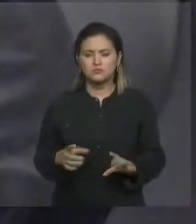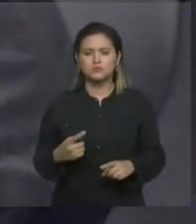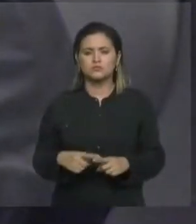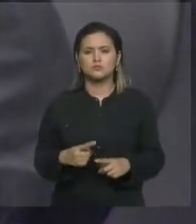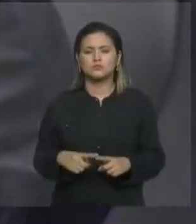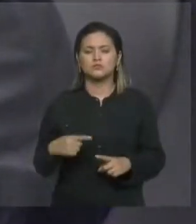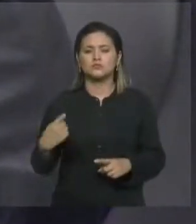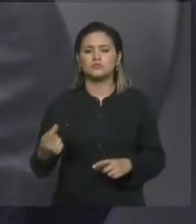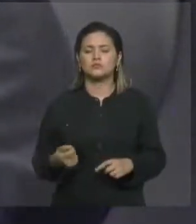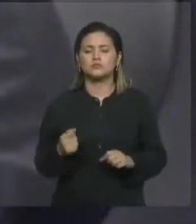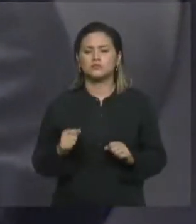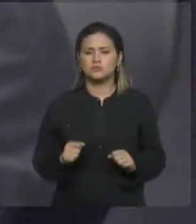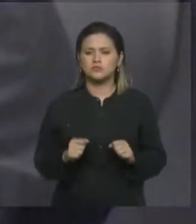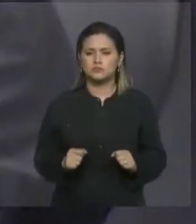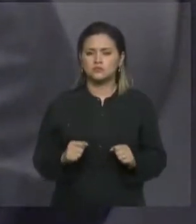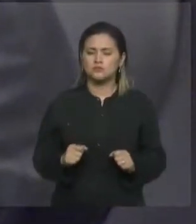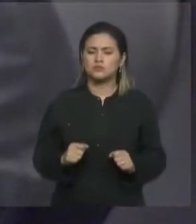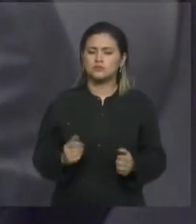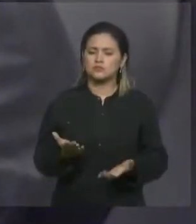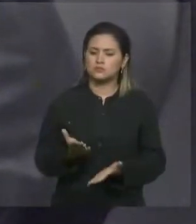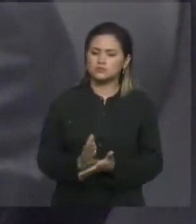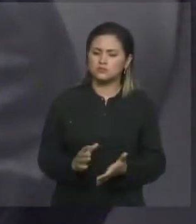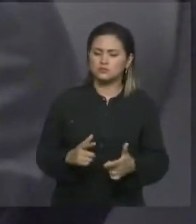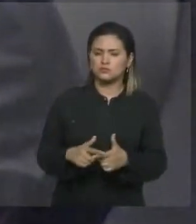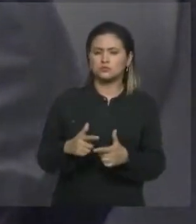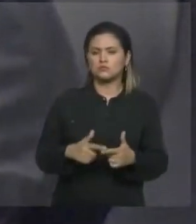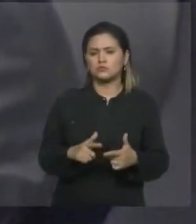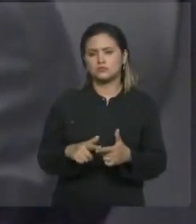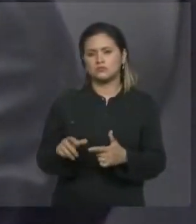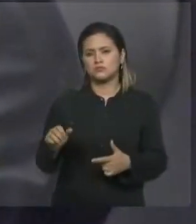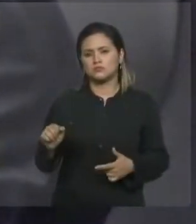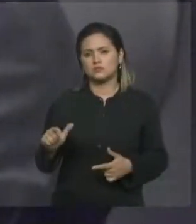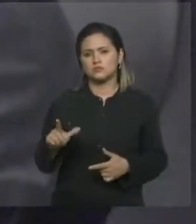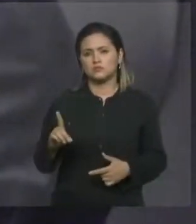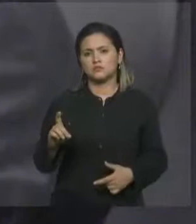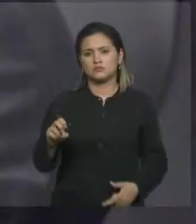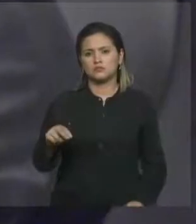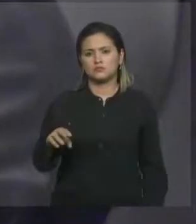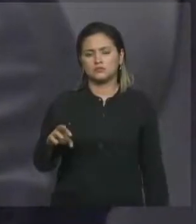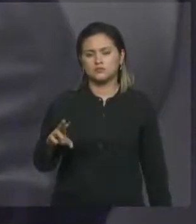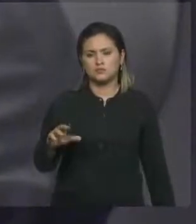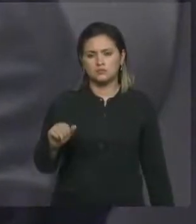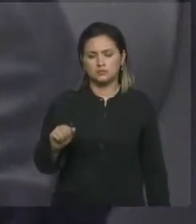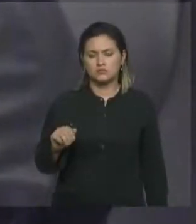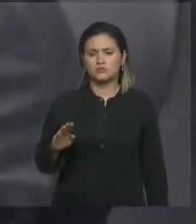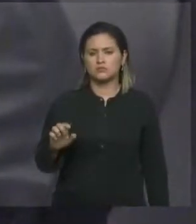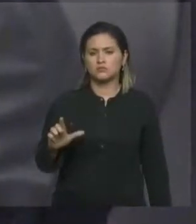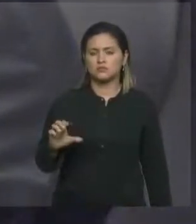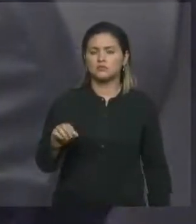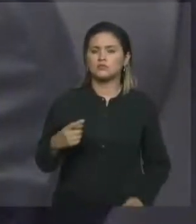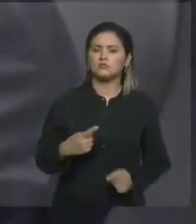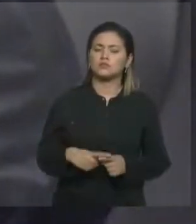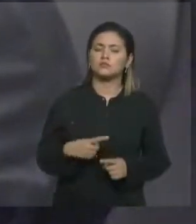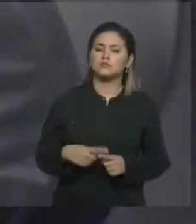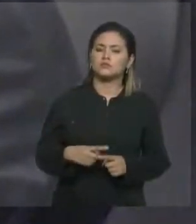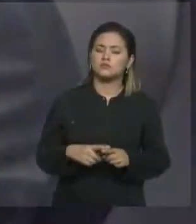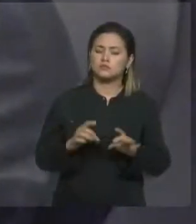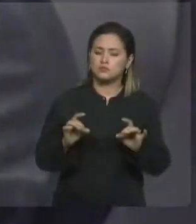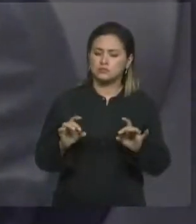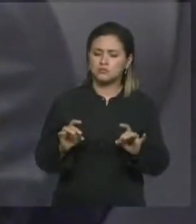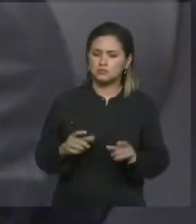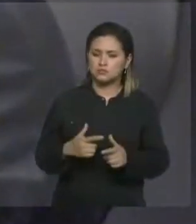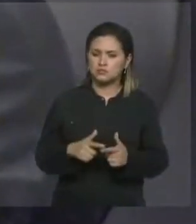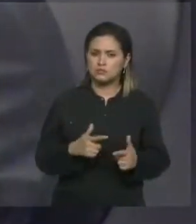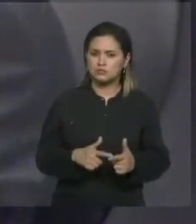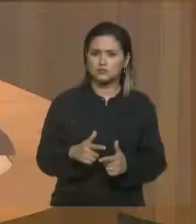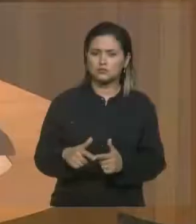possamos dar solução para esse problema do Aldenor Abelo, por ser uma casa específica na solução desse problema de câncer. Muito obrigado,